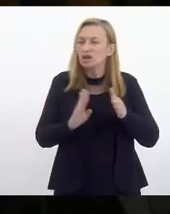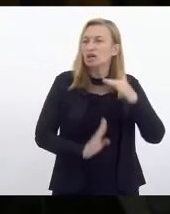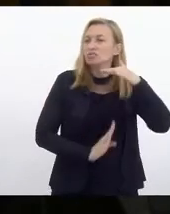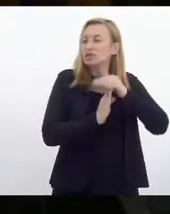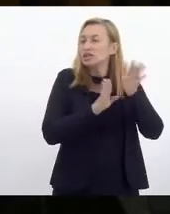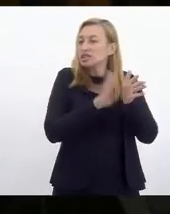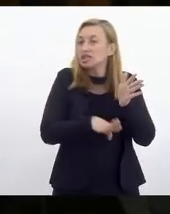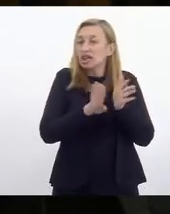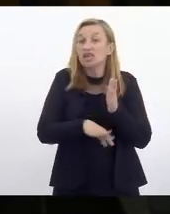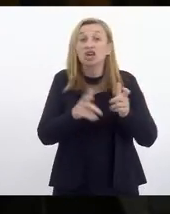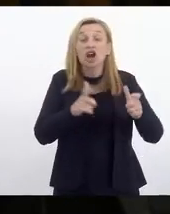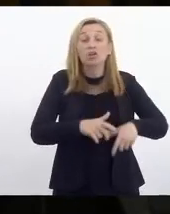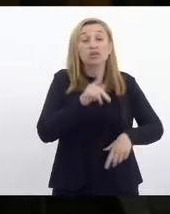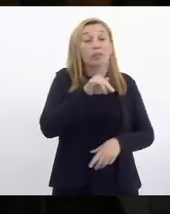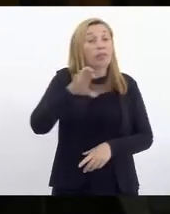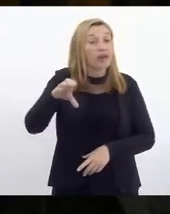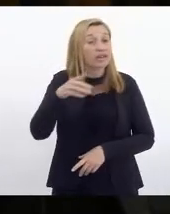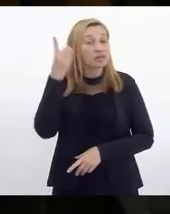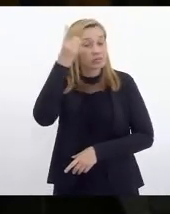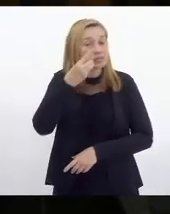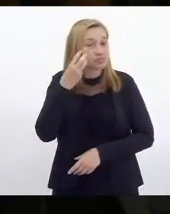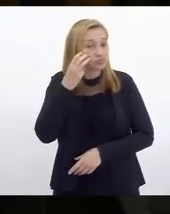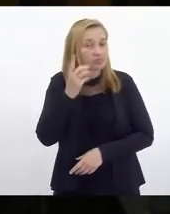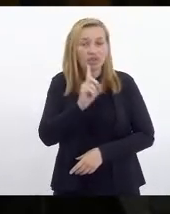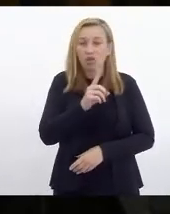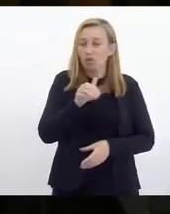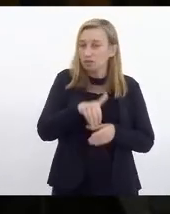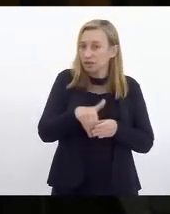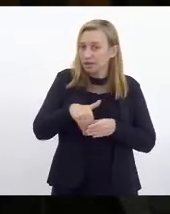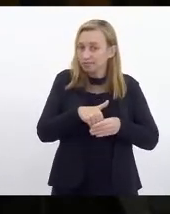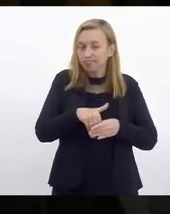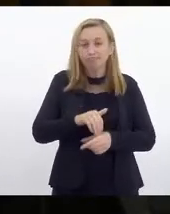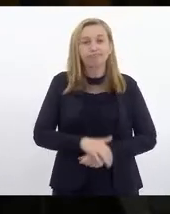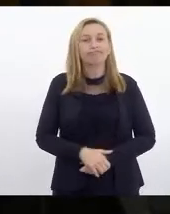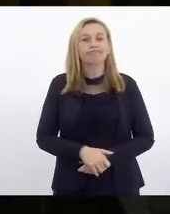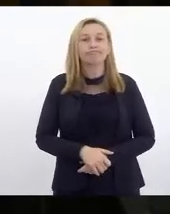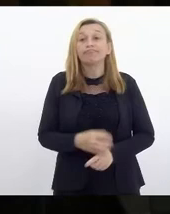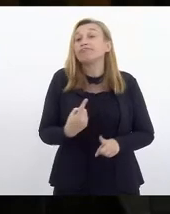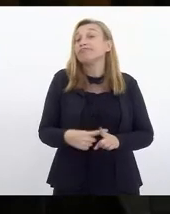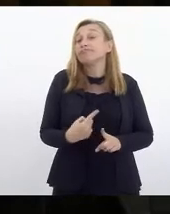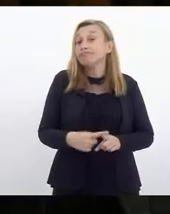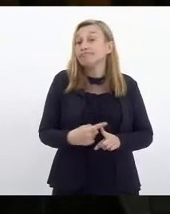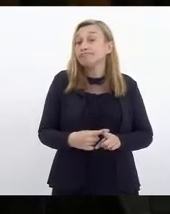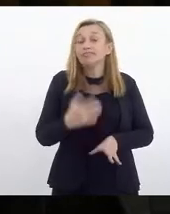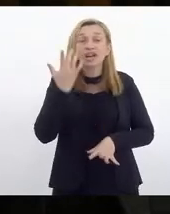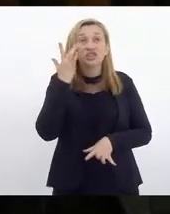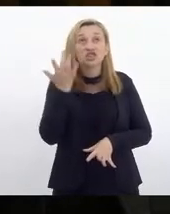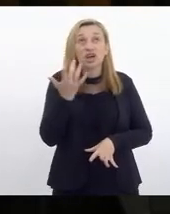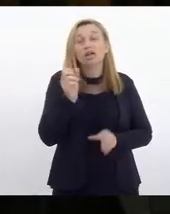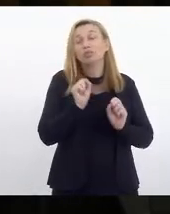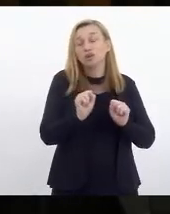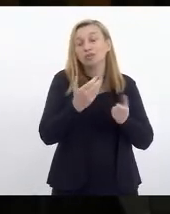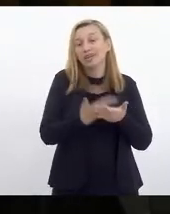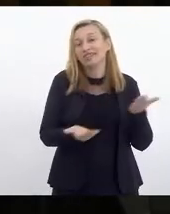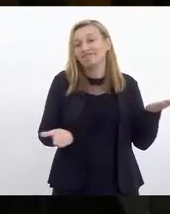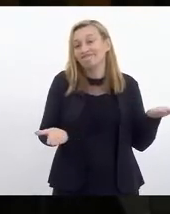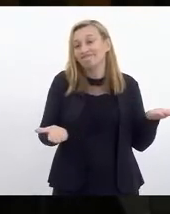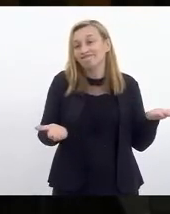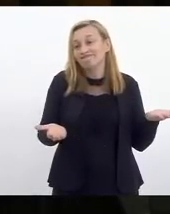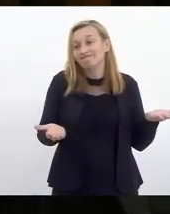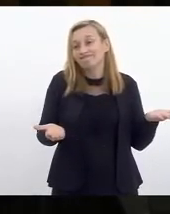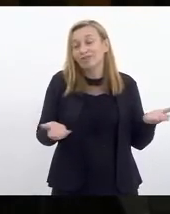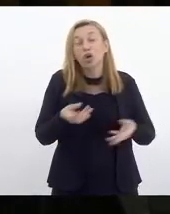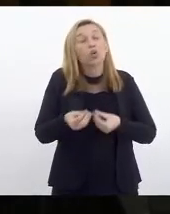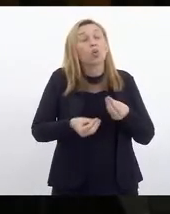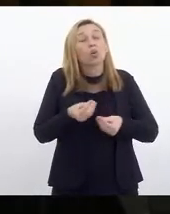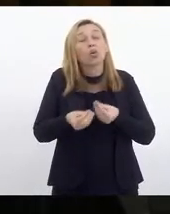PEC, deputado Valdec, não foi votado porque acharam que podia perder. E como